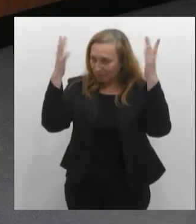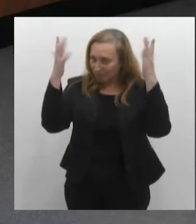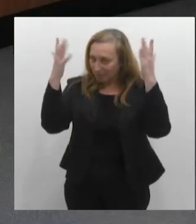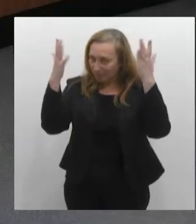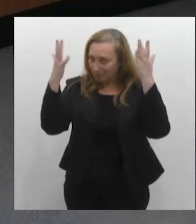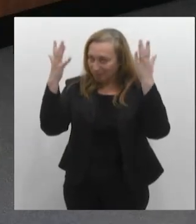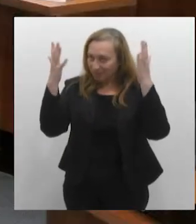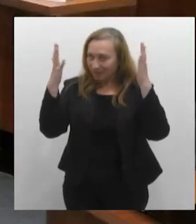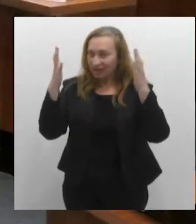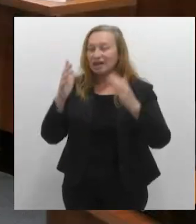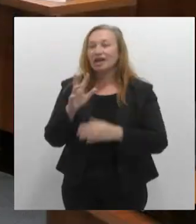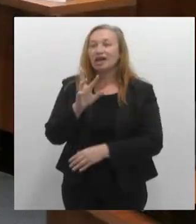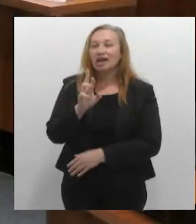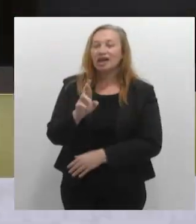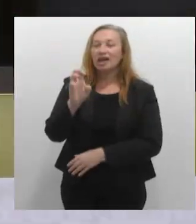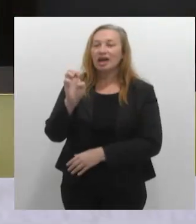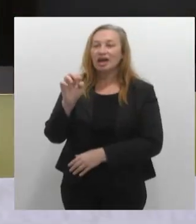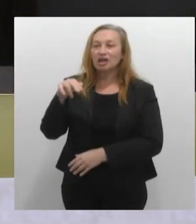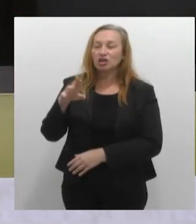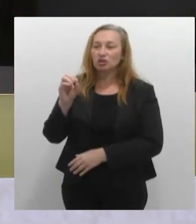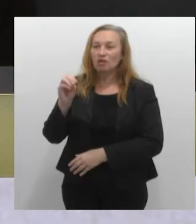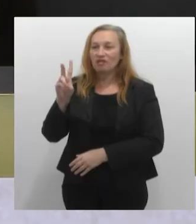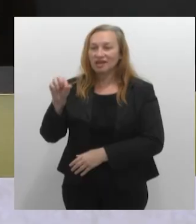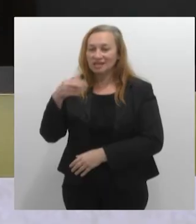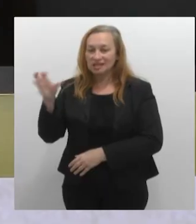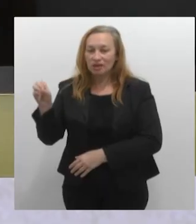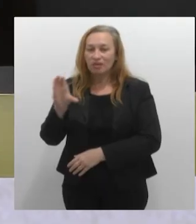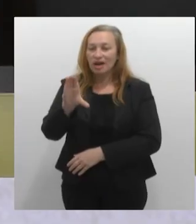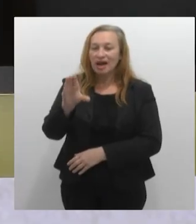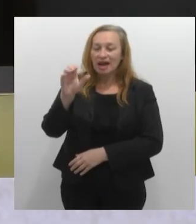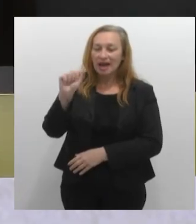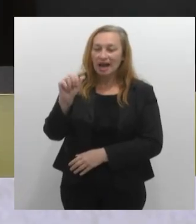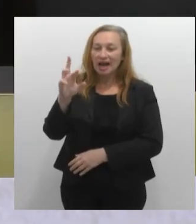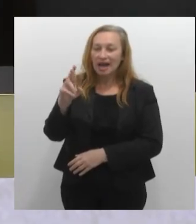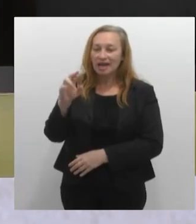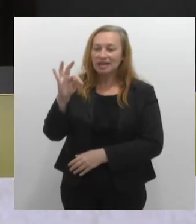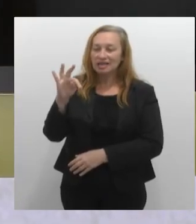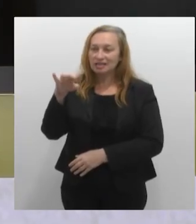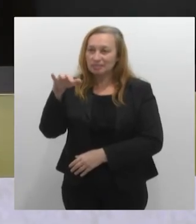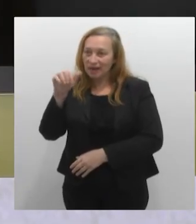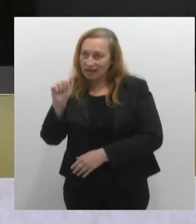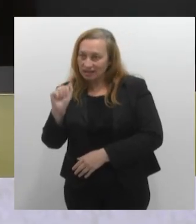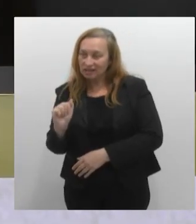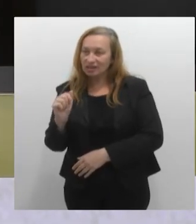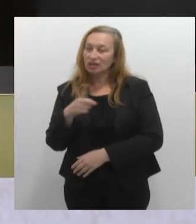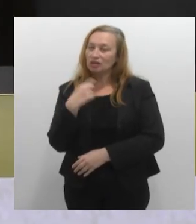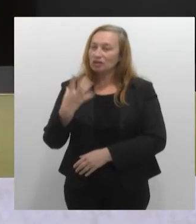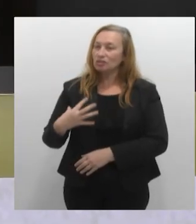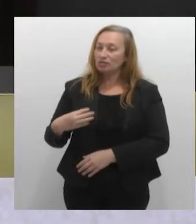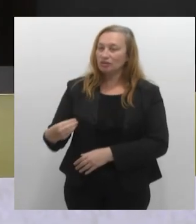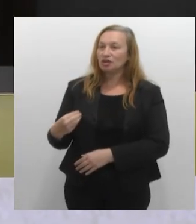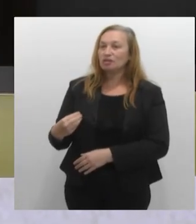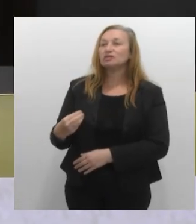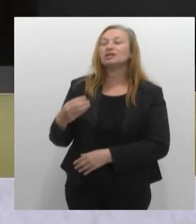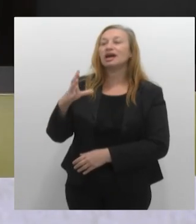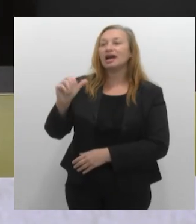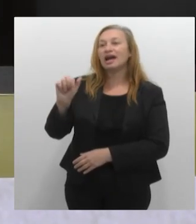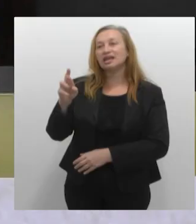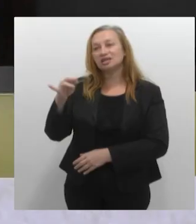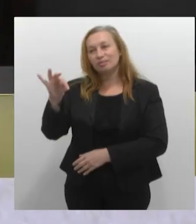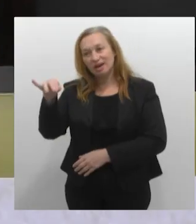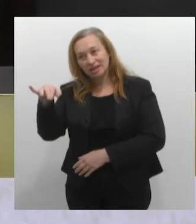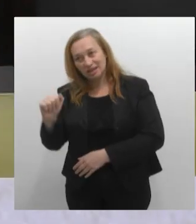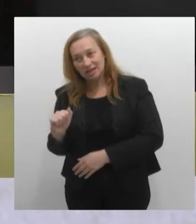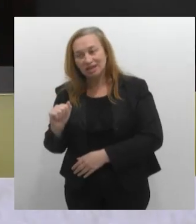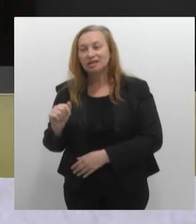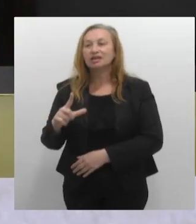Renovação Carismática, todos sabem, o carinho imenso, nós somos filhos da Renovação Carismática, temos